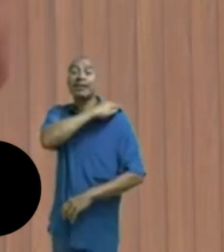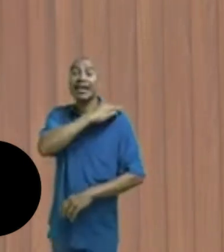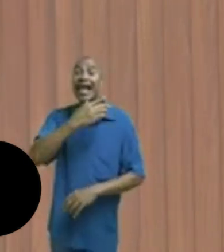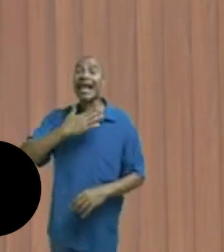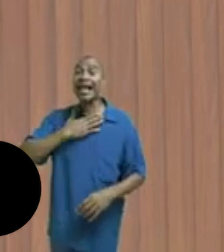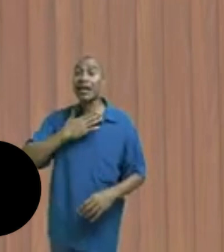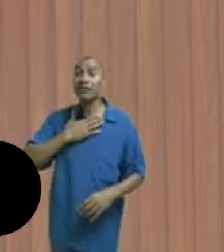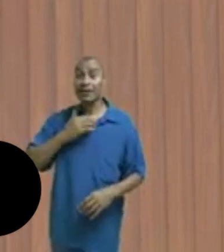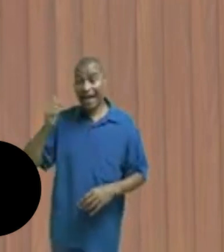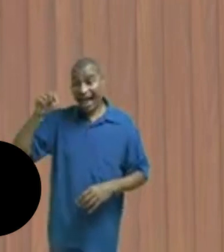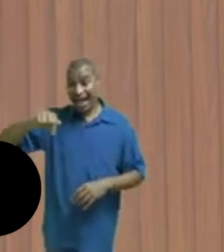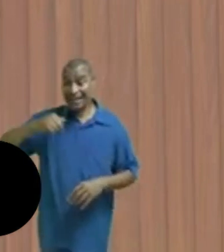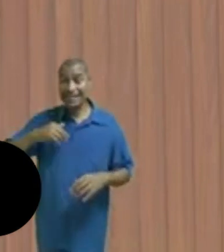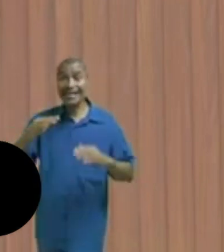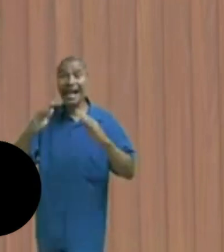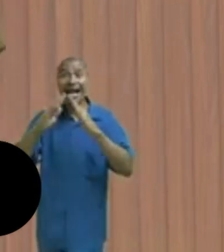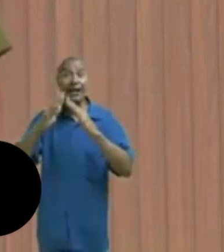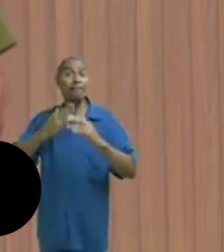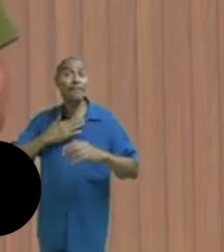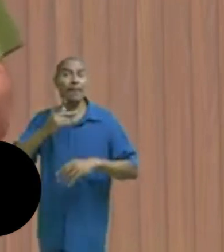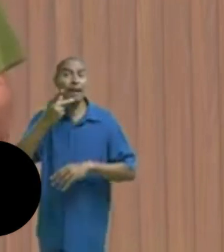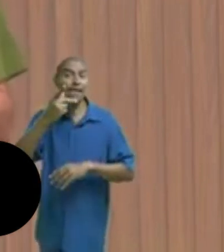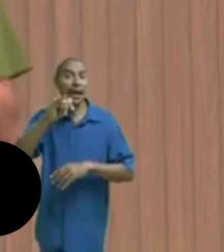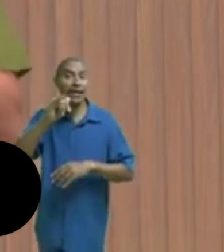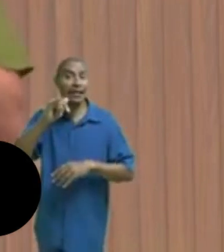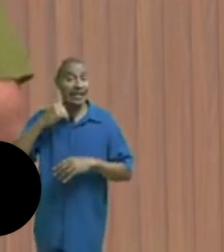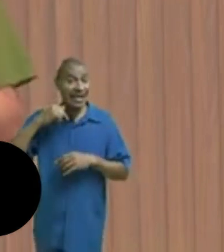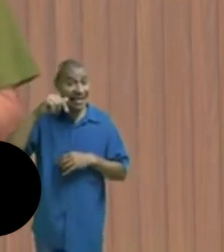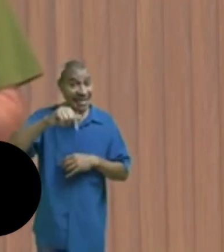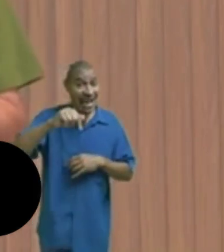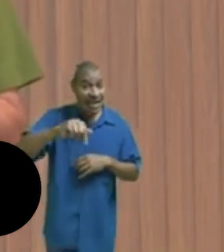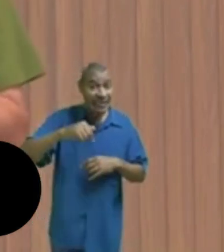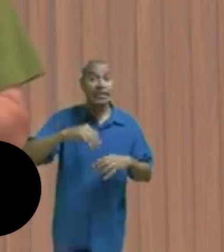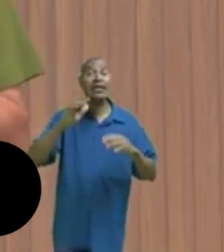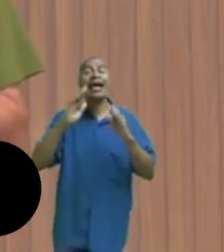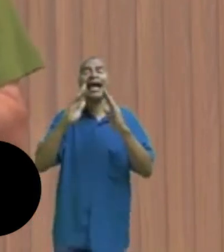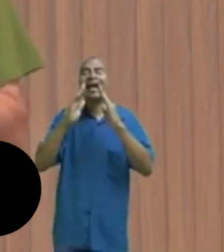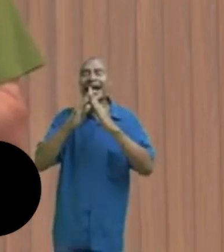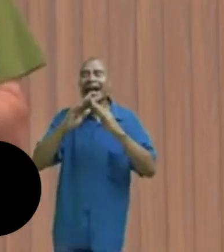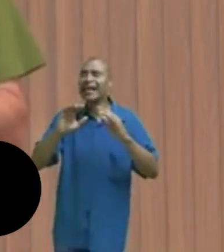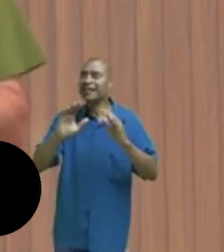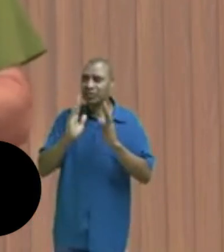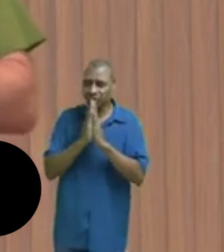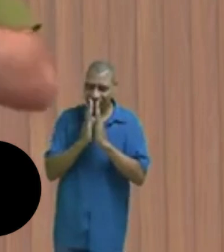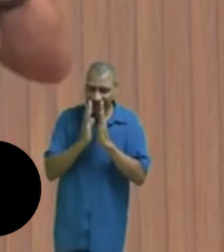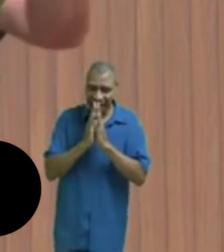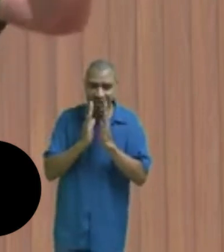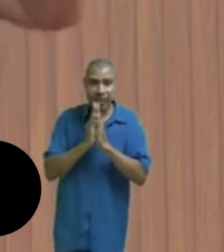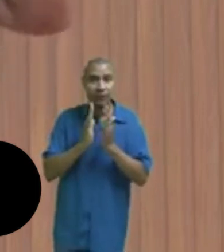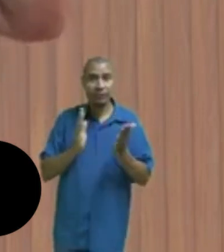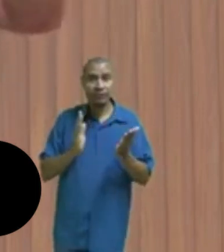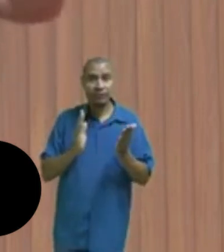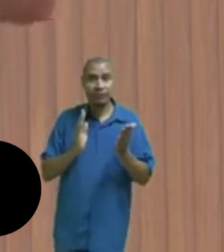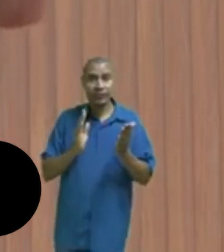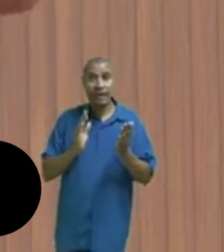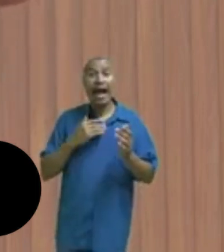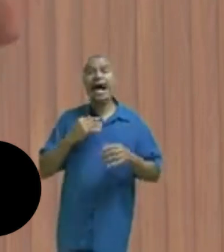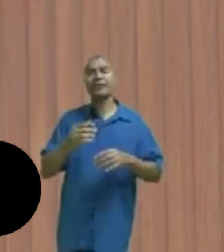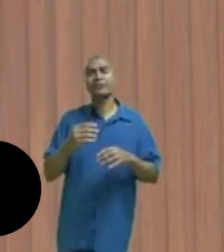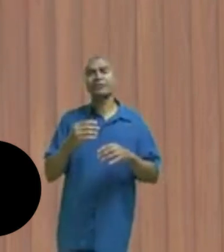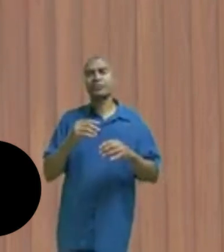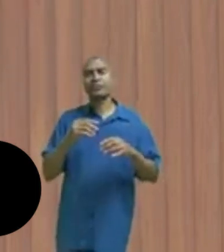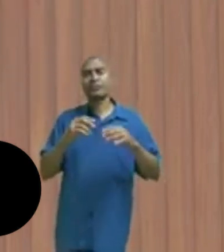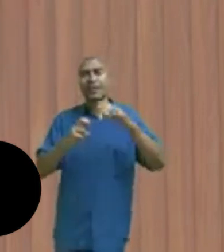casa do meu pai, e a casa do meu pai será chamada casa de oração. E coloca para fora os